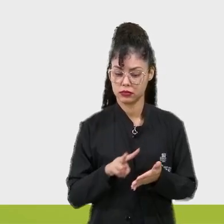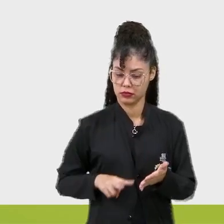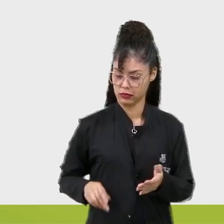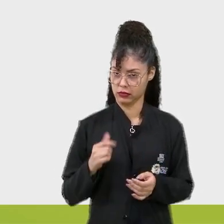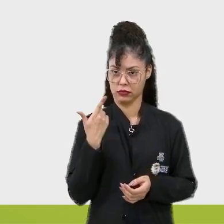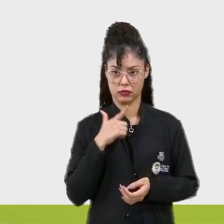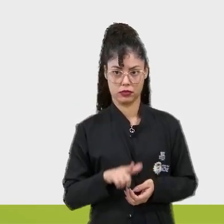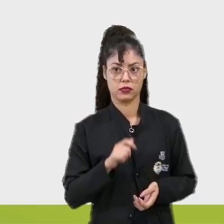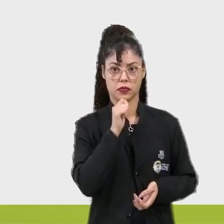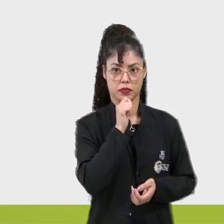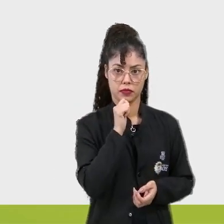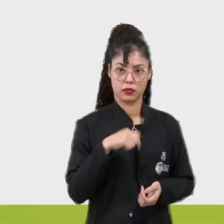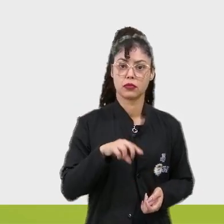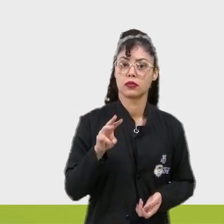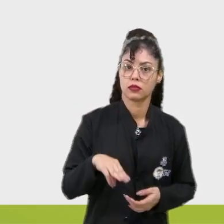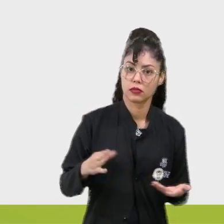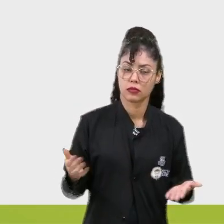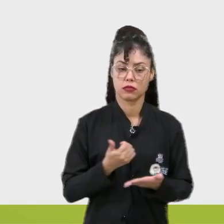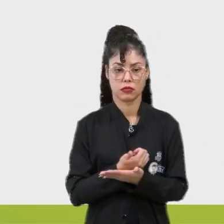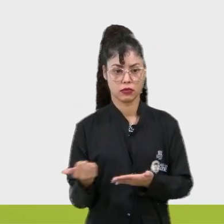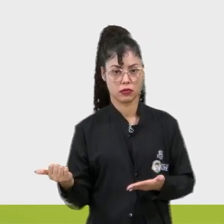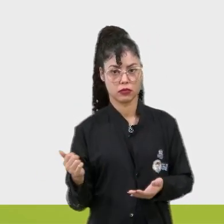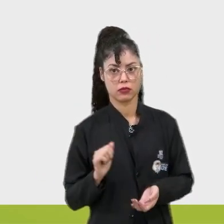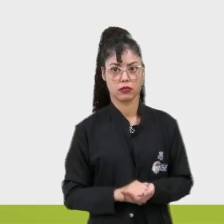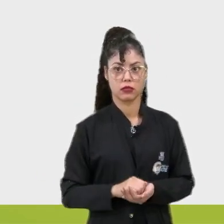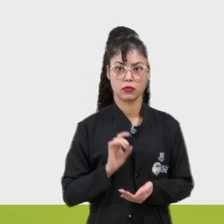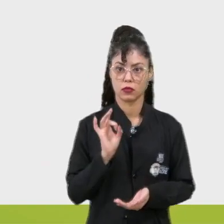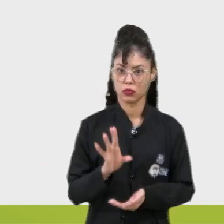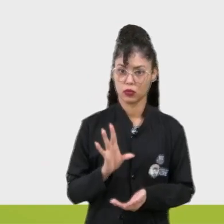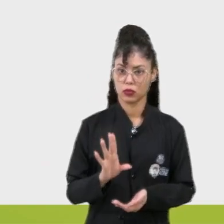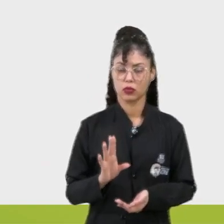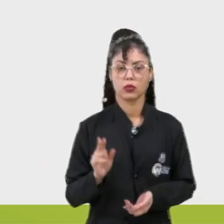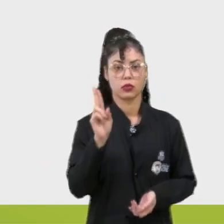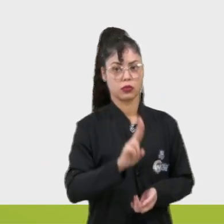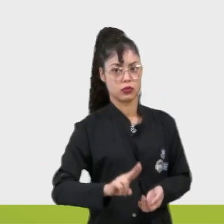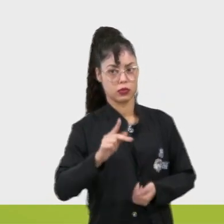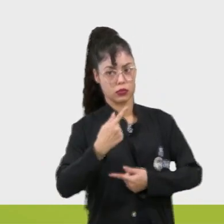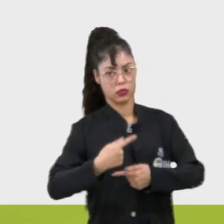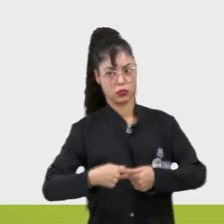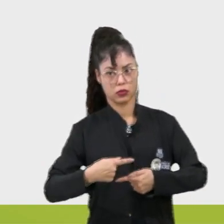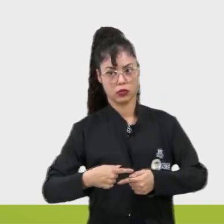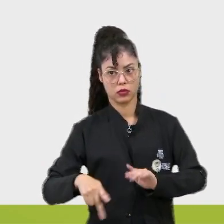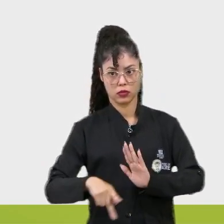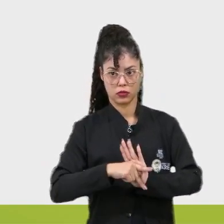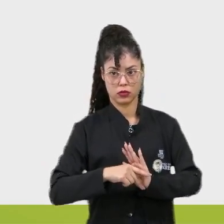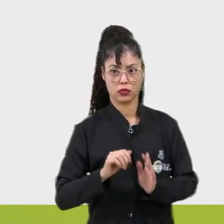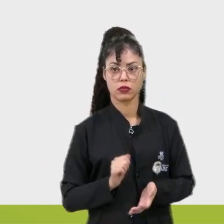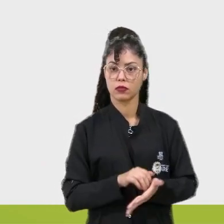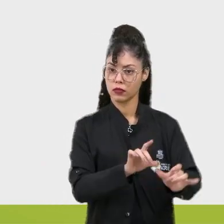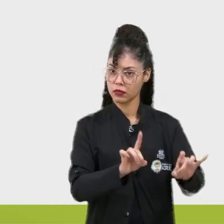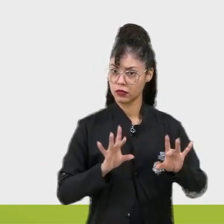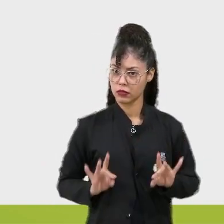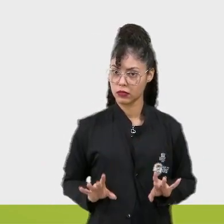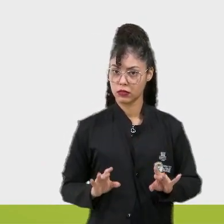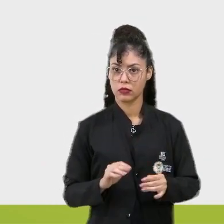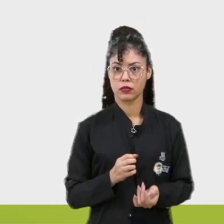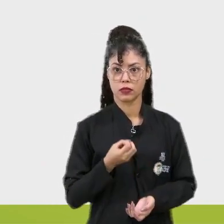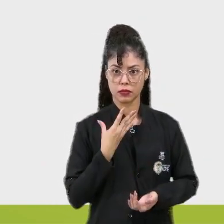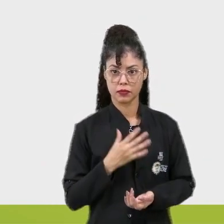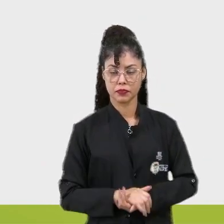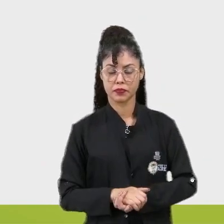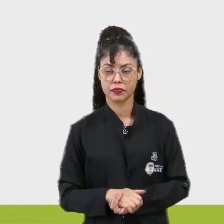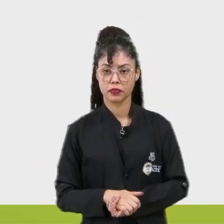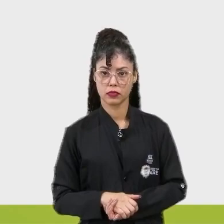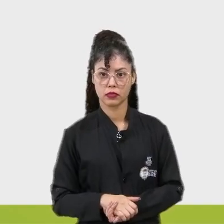identifique com exatidão quem é o agente da ação, então basta fazer uso gramatical do sujeito indeterminado. É uma técnica, sim, infalível, viu,